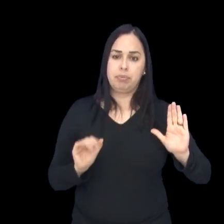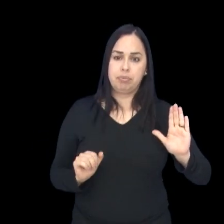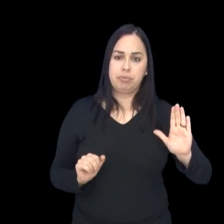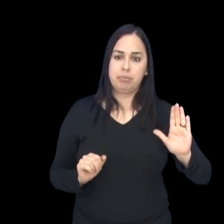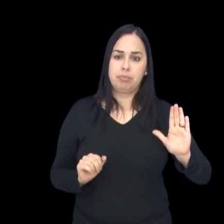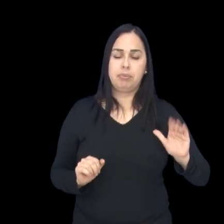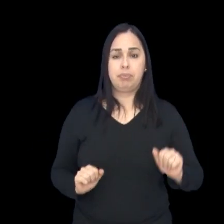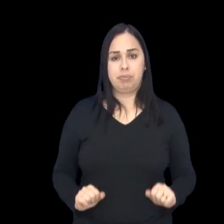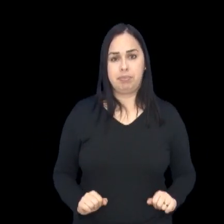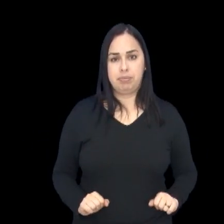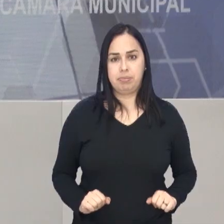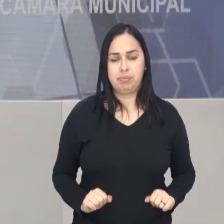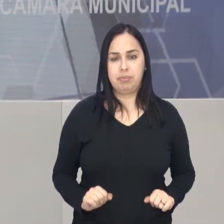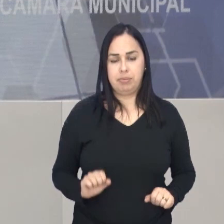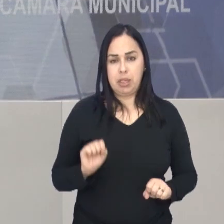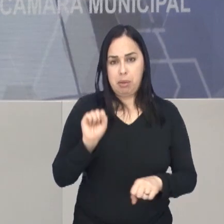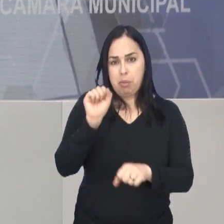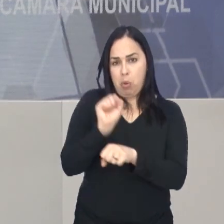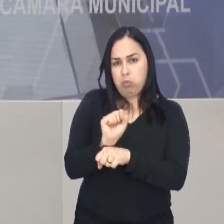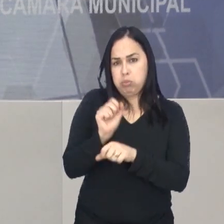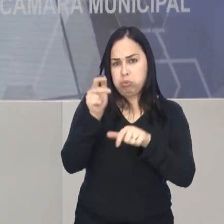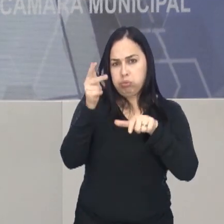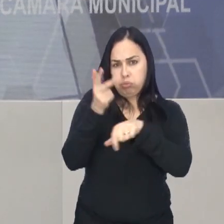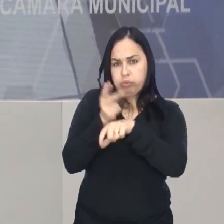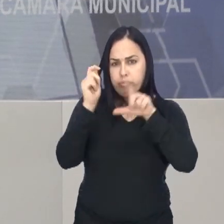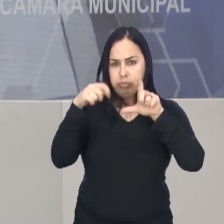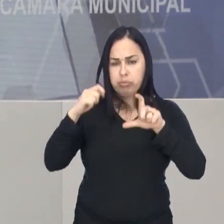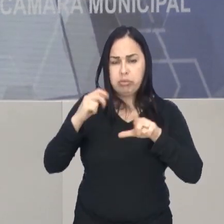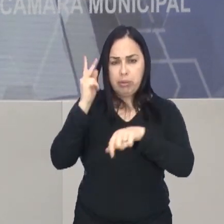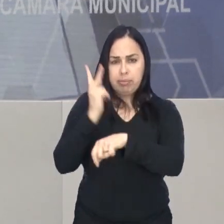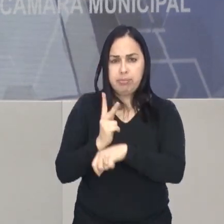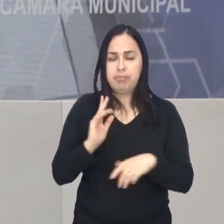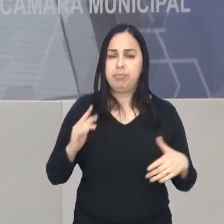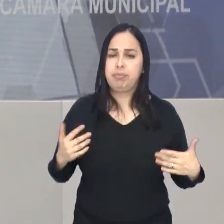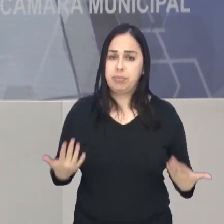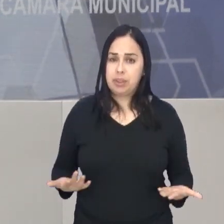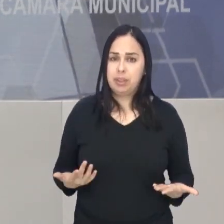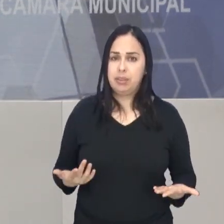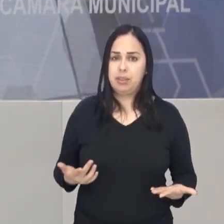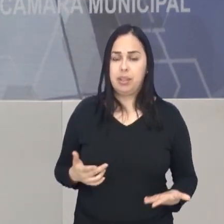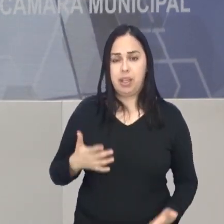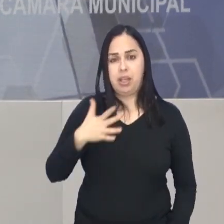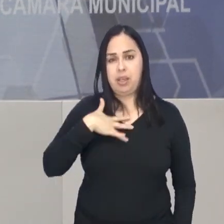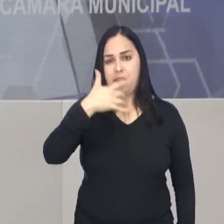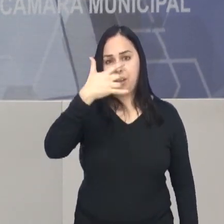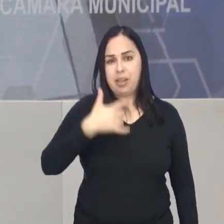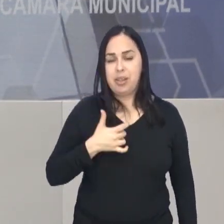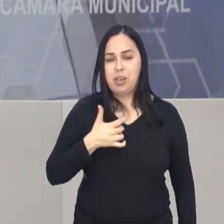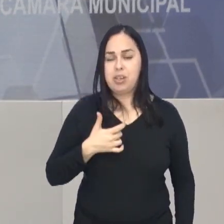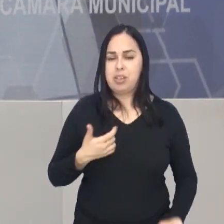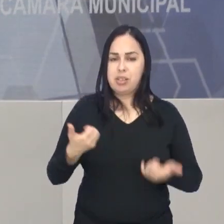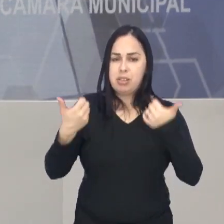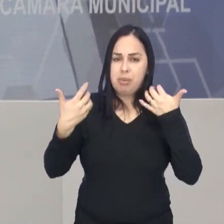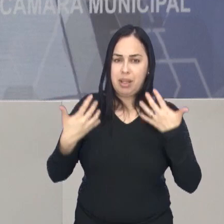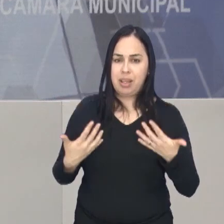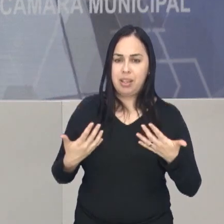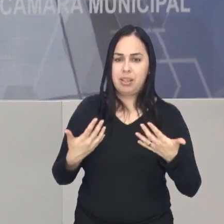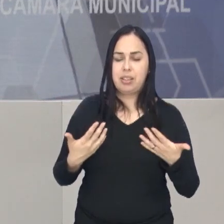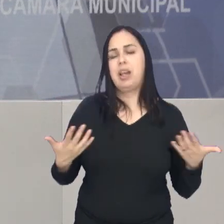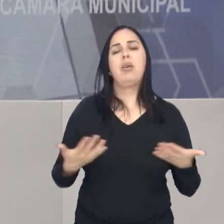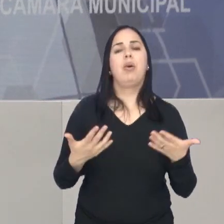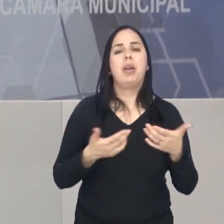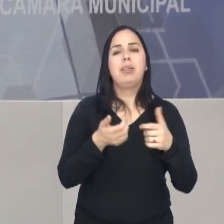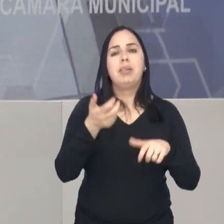só. Pode parar esse vídeo? Isso. Bom, então, essa foi uma fala minha, né? A gente destacando os vídeos que nós vamos mostrar